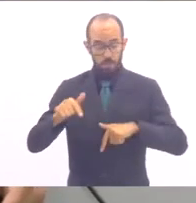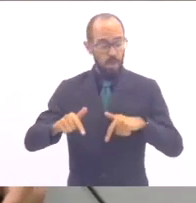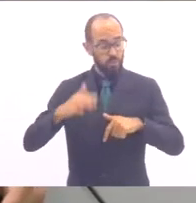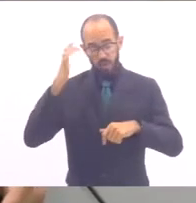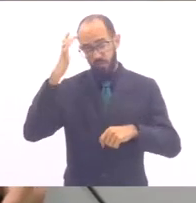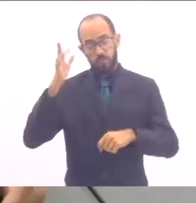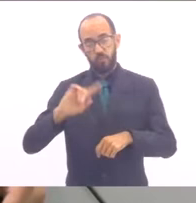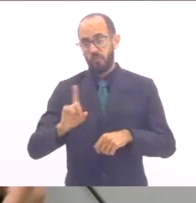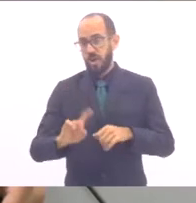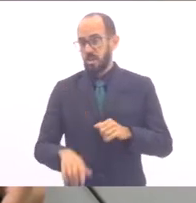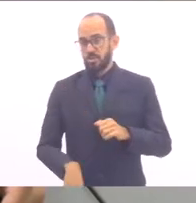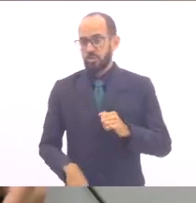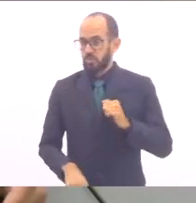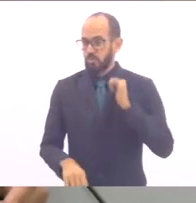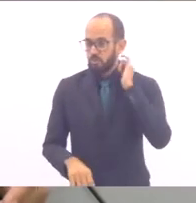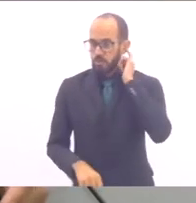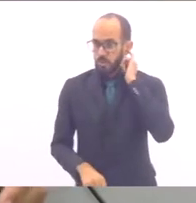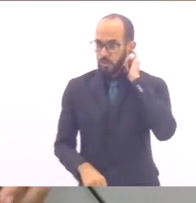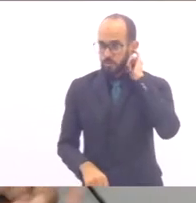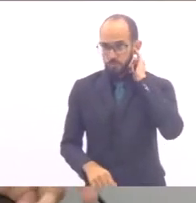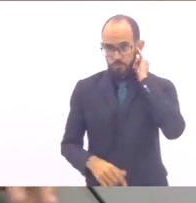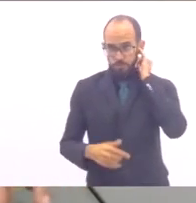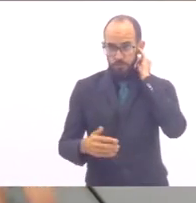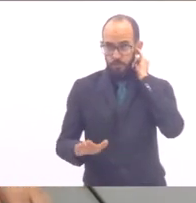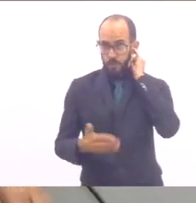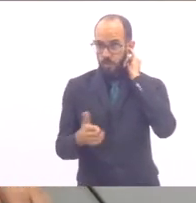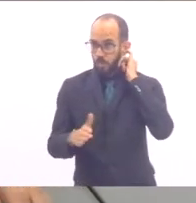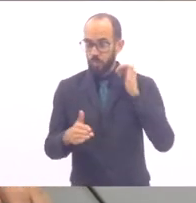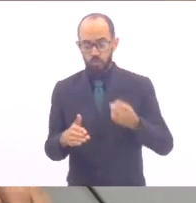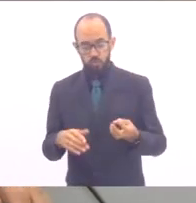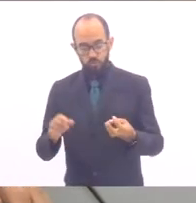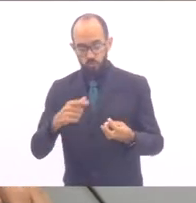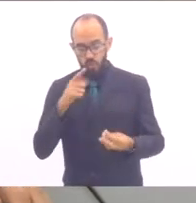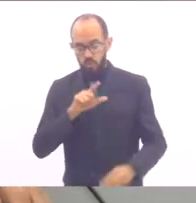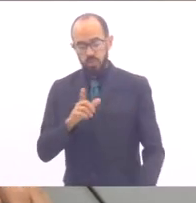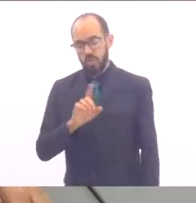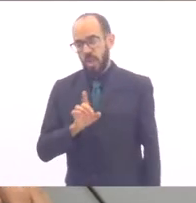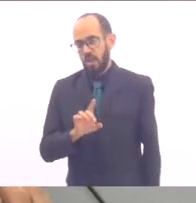de uma noite por dia que a gente consegue catar esse material.